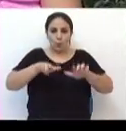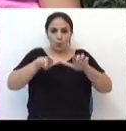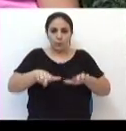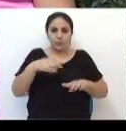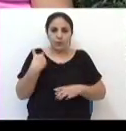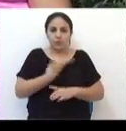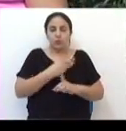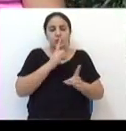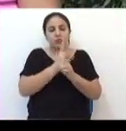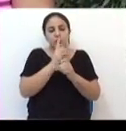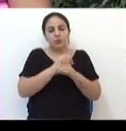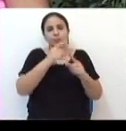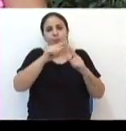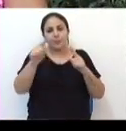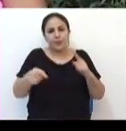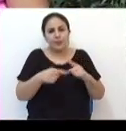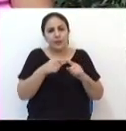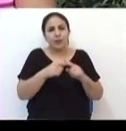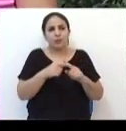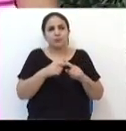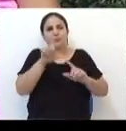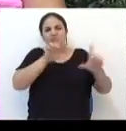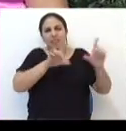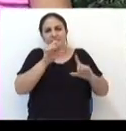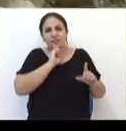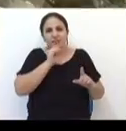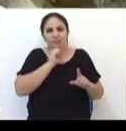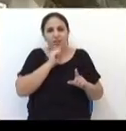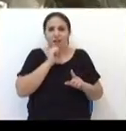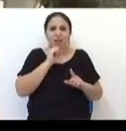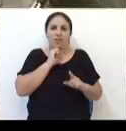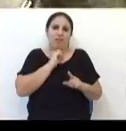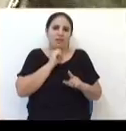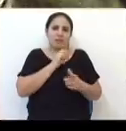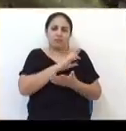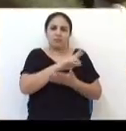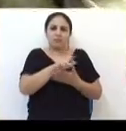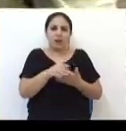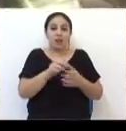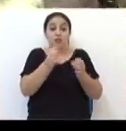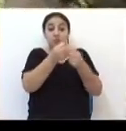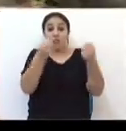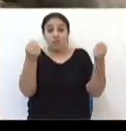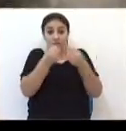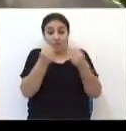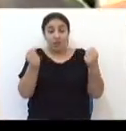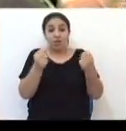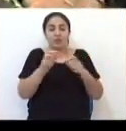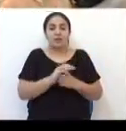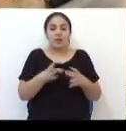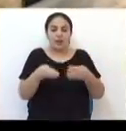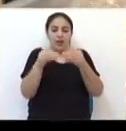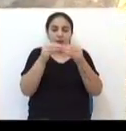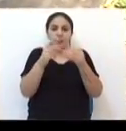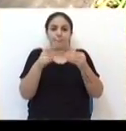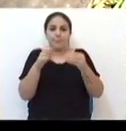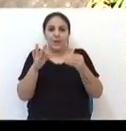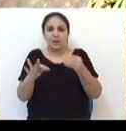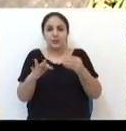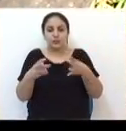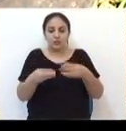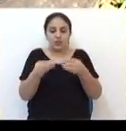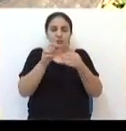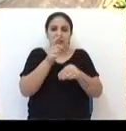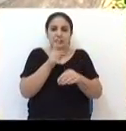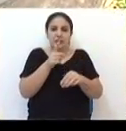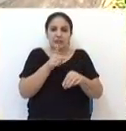Nós encontramos pneus, TV velha, videocassete, tem janelas, garrafa PET, garrafa